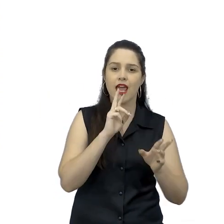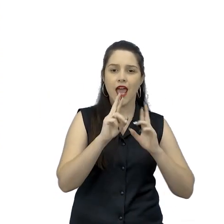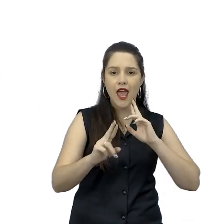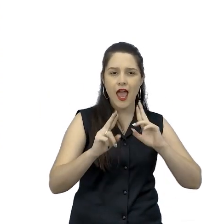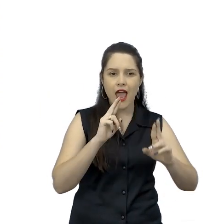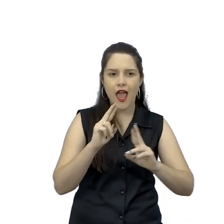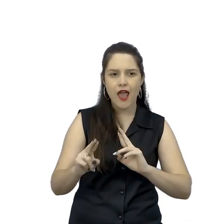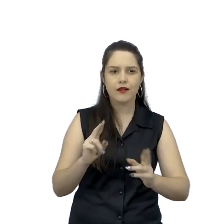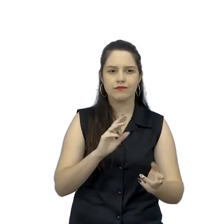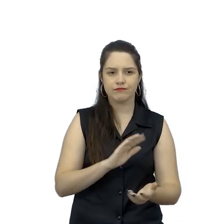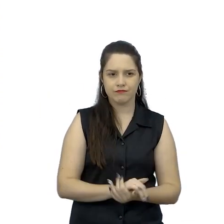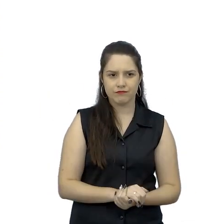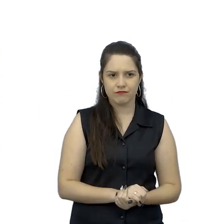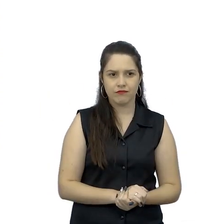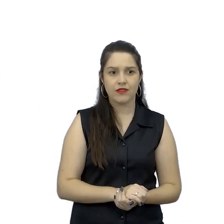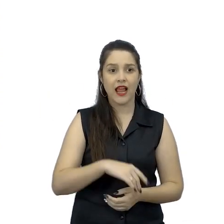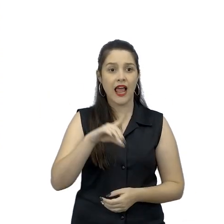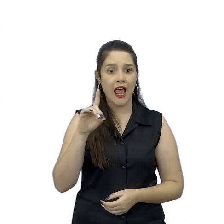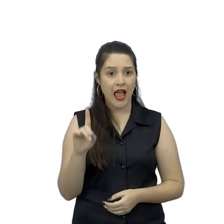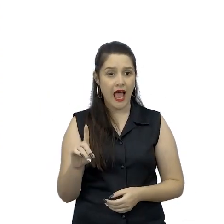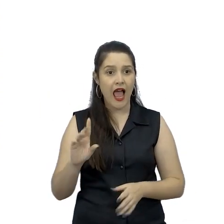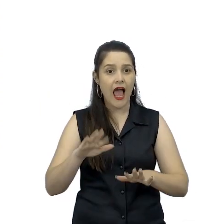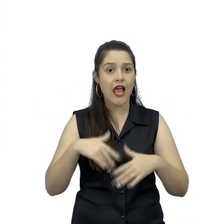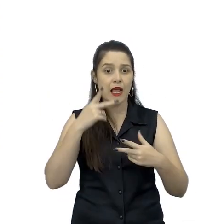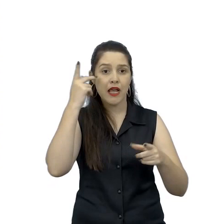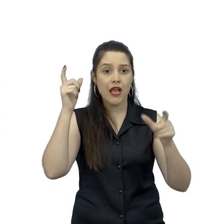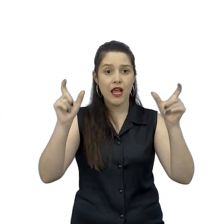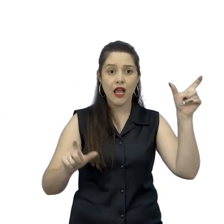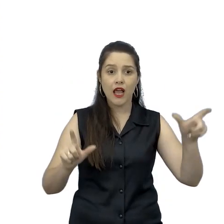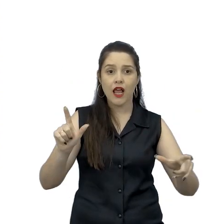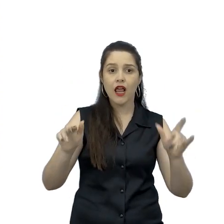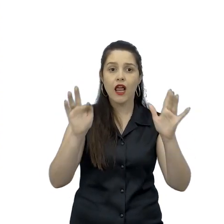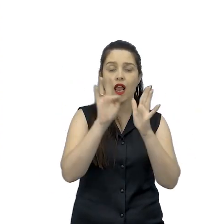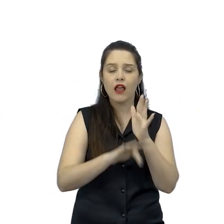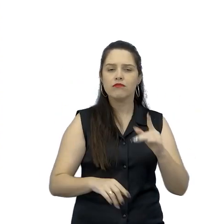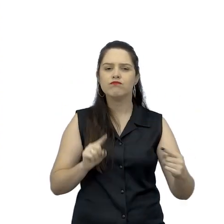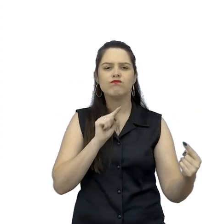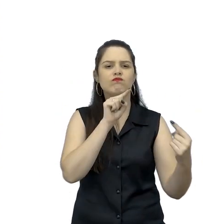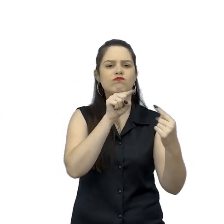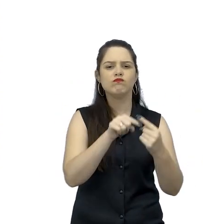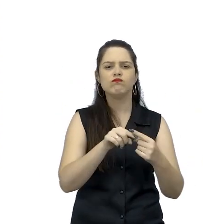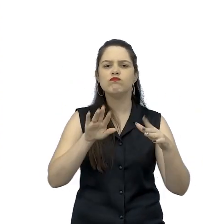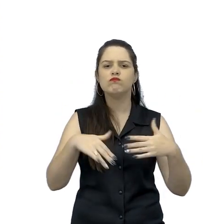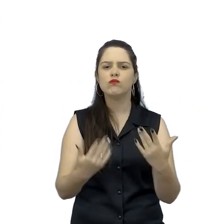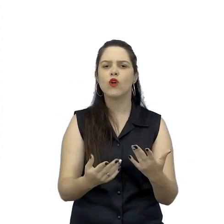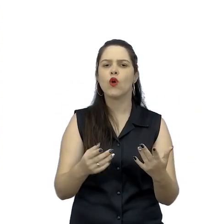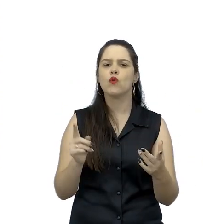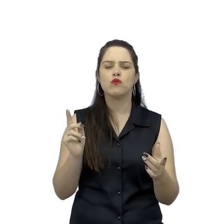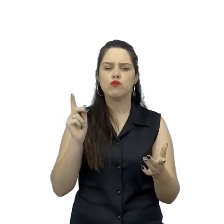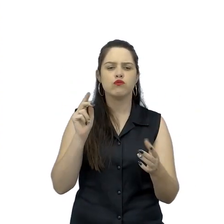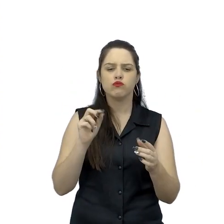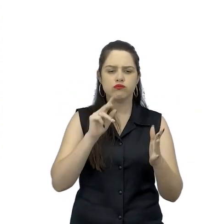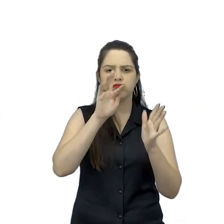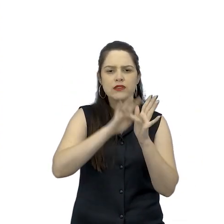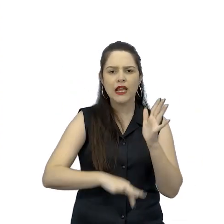resposta. Na D, a que público esse texto se destina? Em qual veículo o texto foi